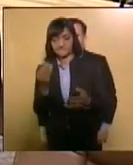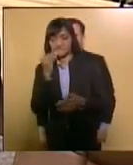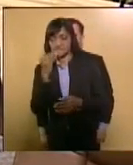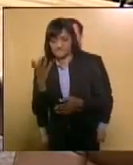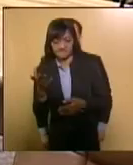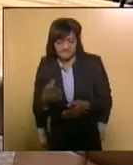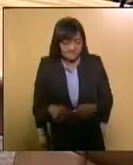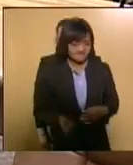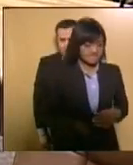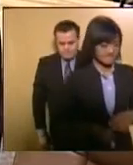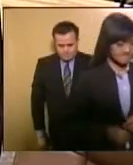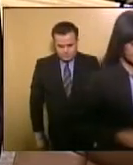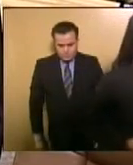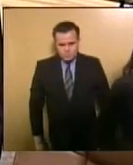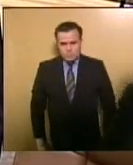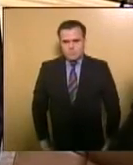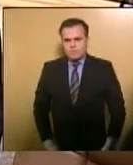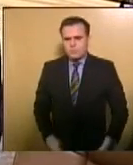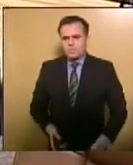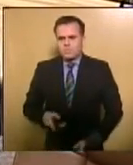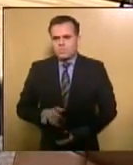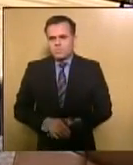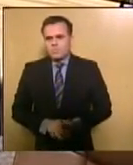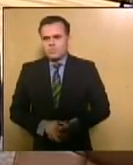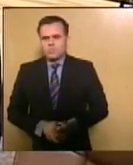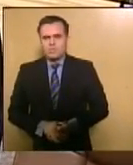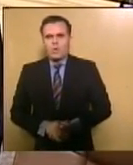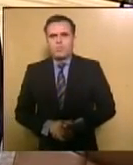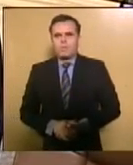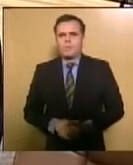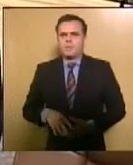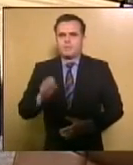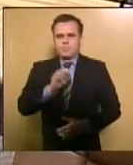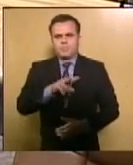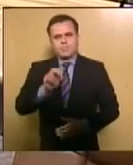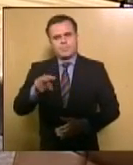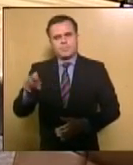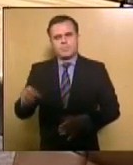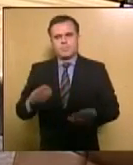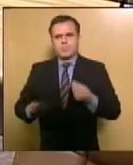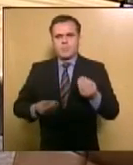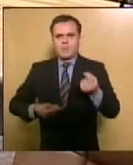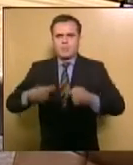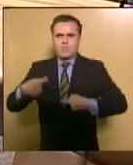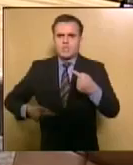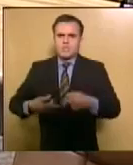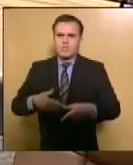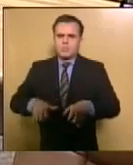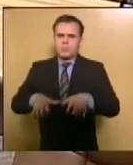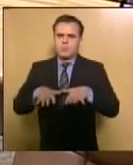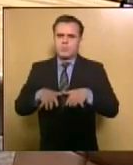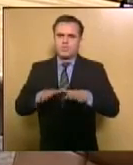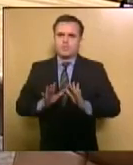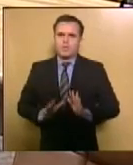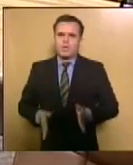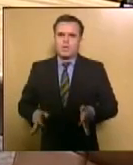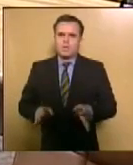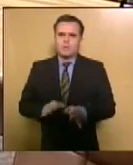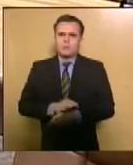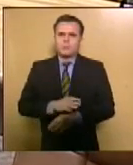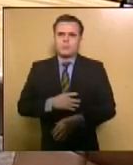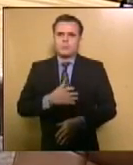não é a primeira vez que hoje Daniel falando aqui eu estava também na outra audiência pública quando tratou que